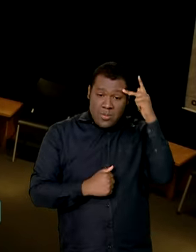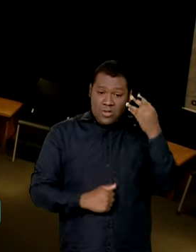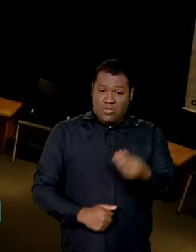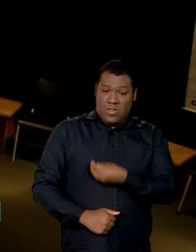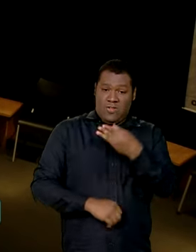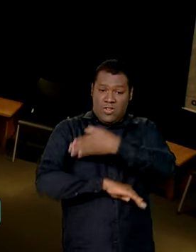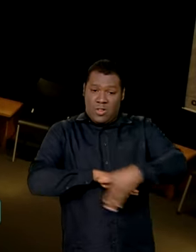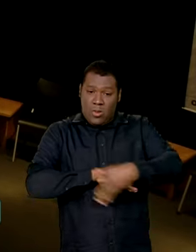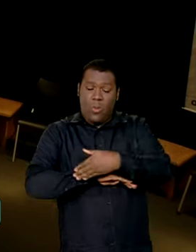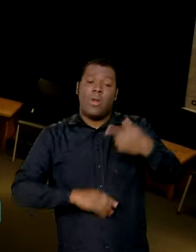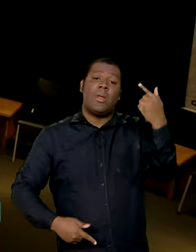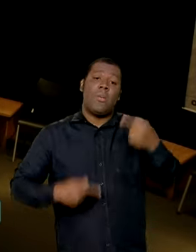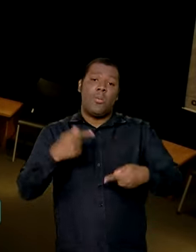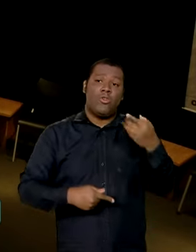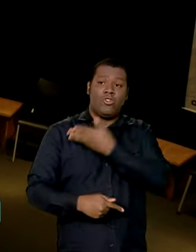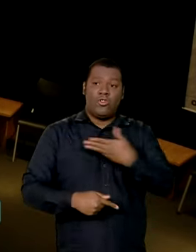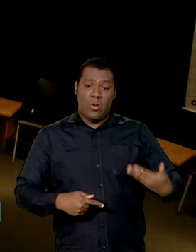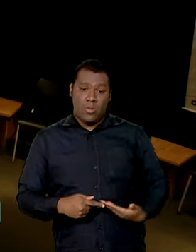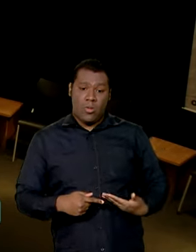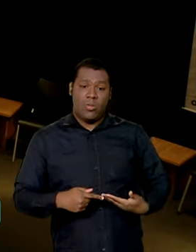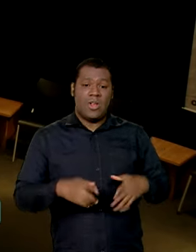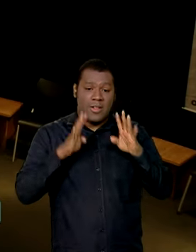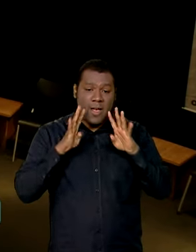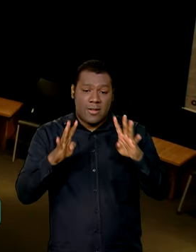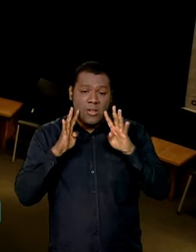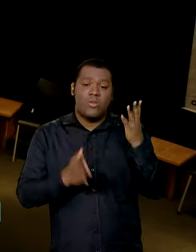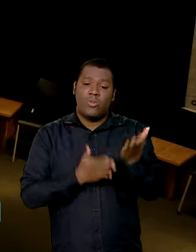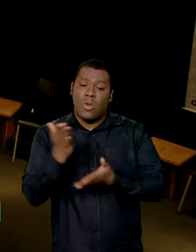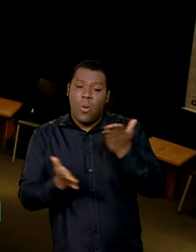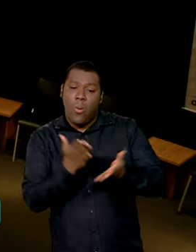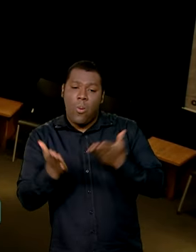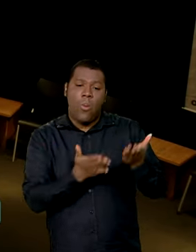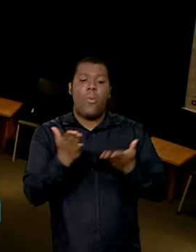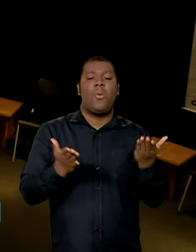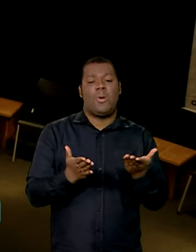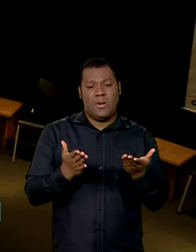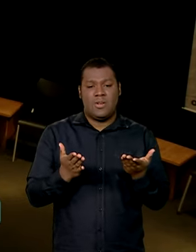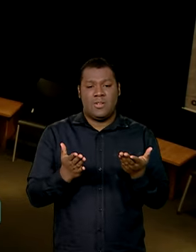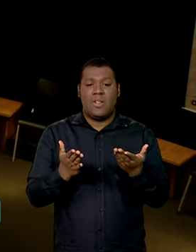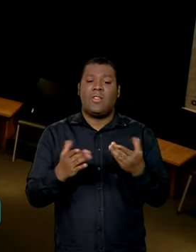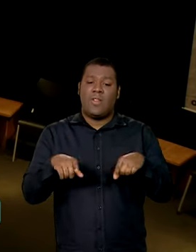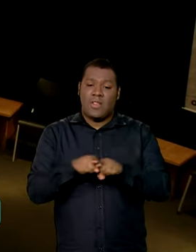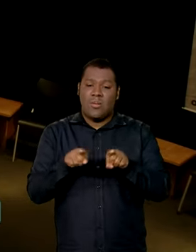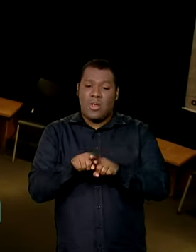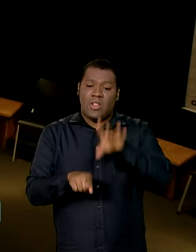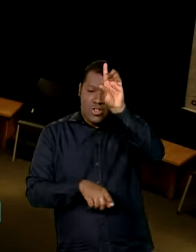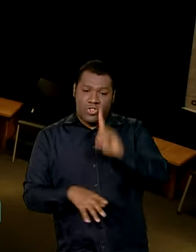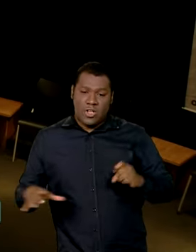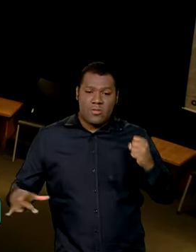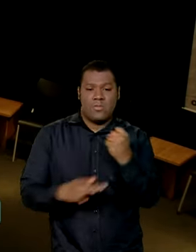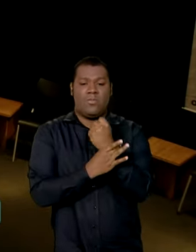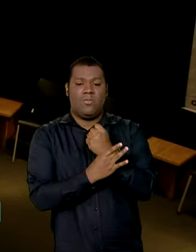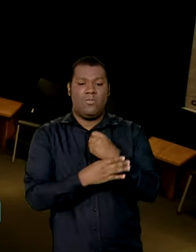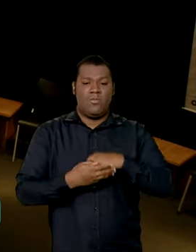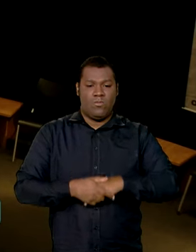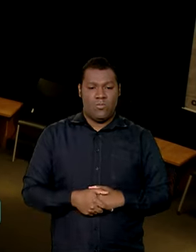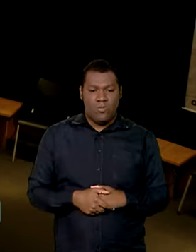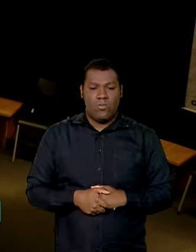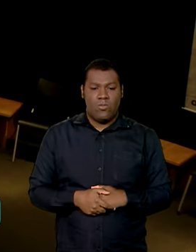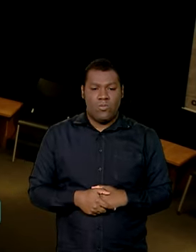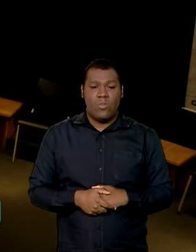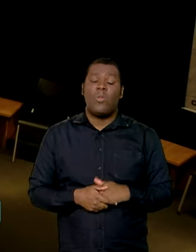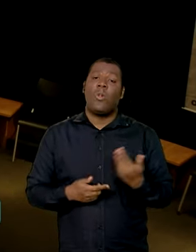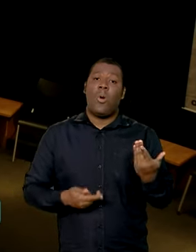com políticas públicas que promovam atenção, cuidado e garantia de direitos. O plano Ruas Visíveis foi lançado